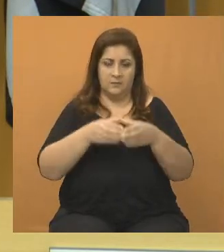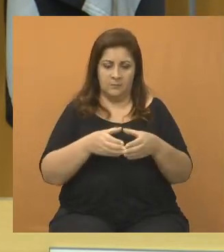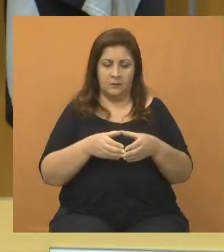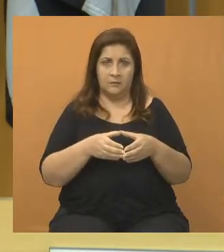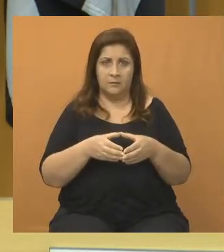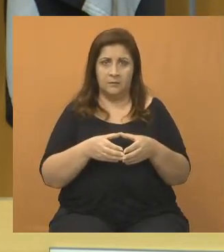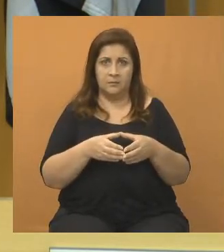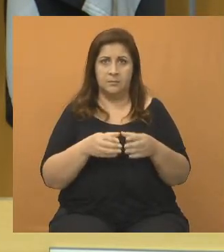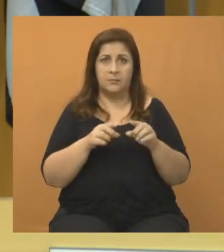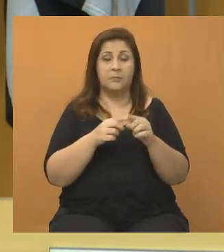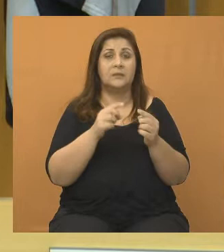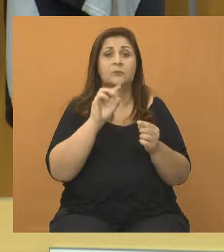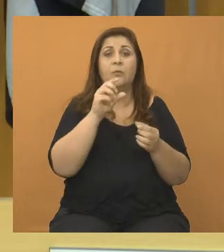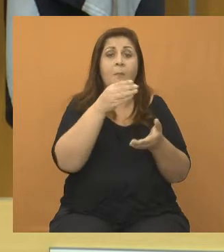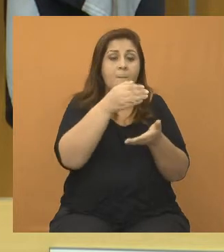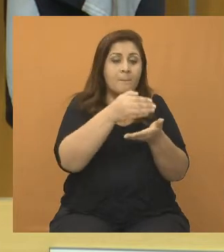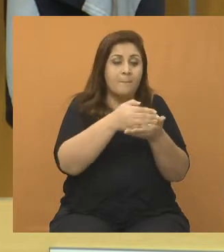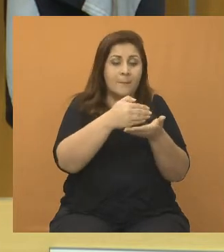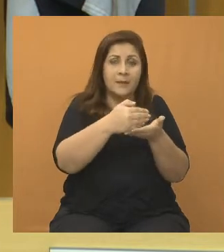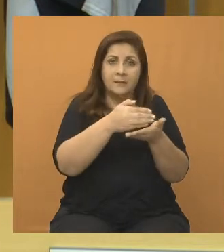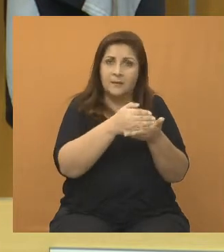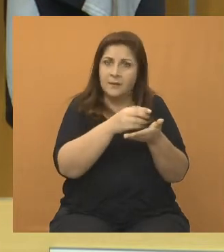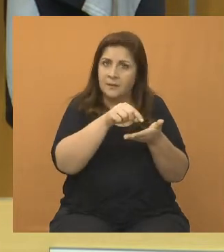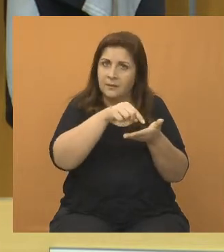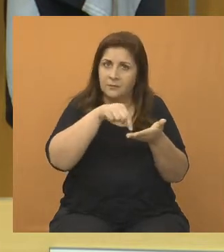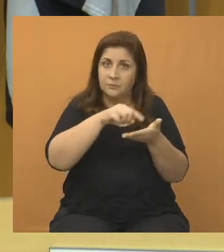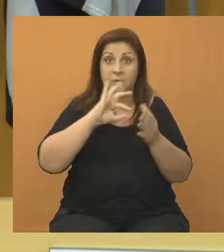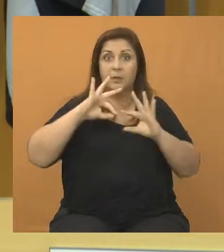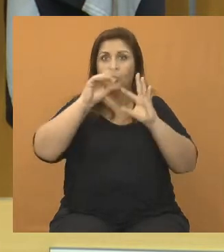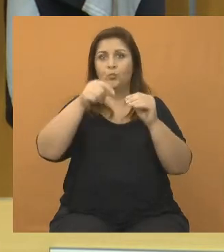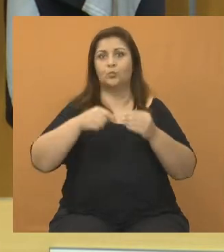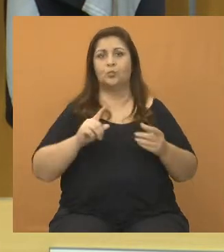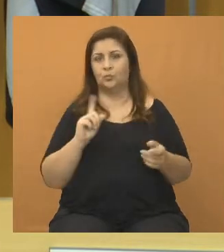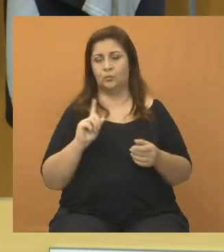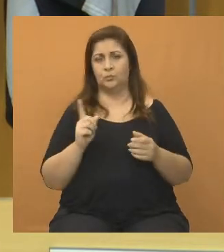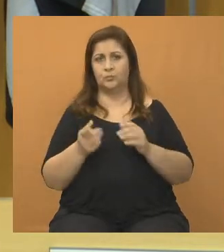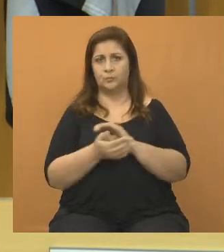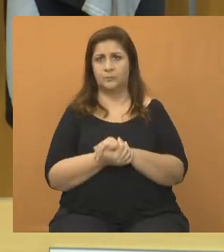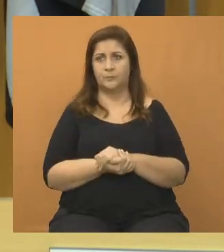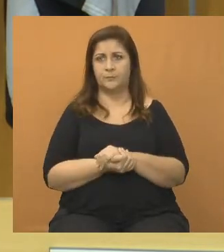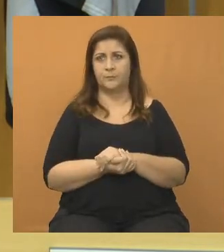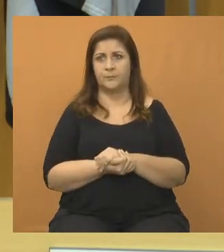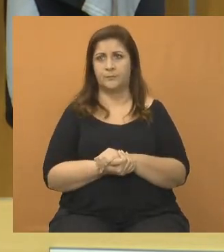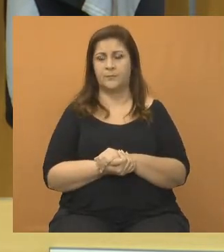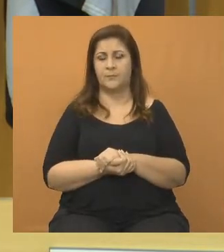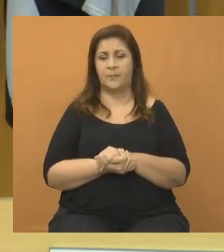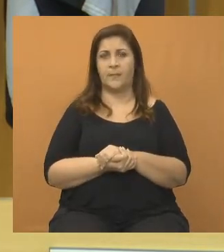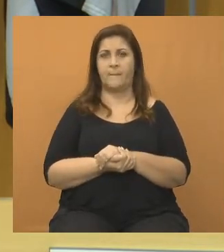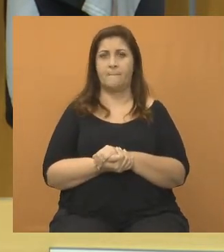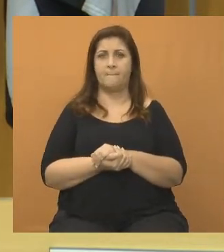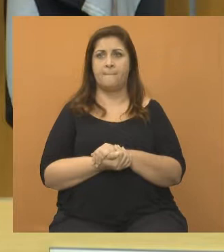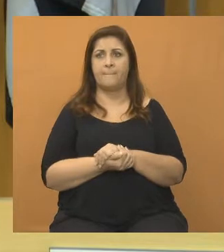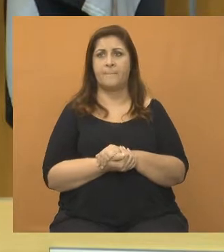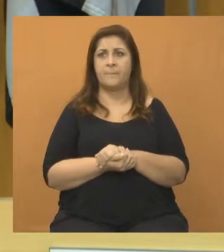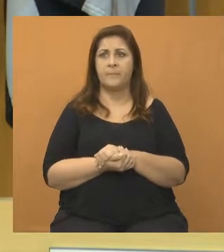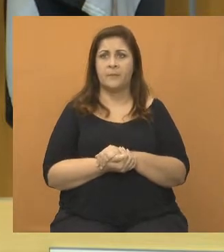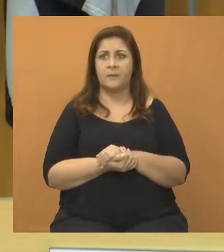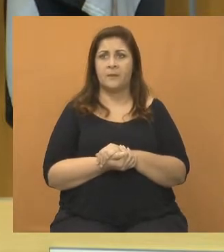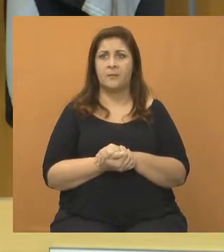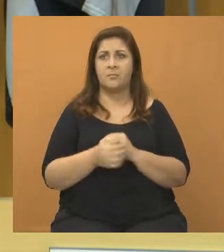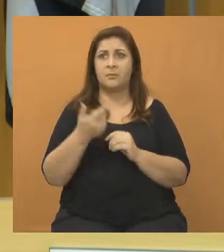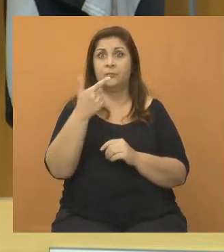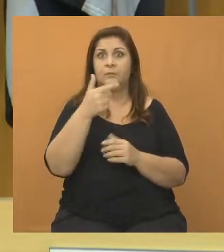bairro, é que as áreas irregulares do bairro, não é o bairro inteiro, não é o bairro inteiro não é irregular, né? E não vai